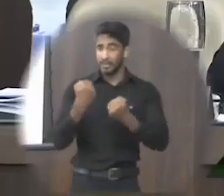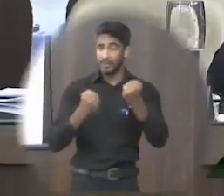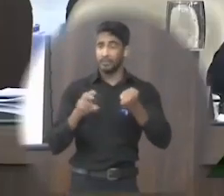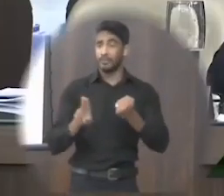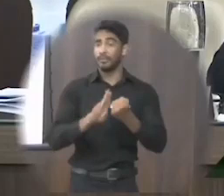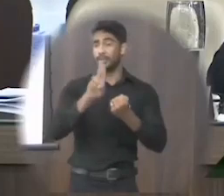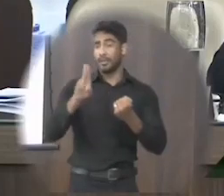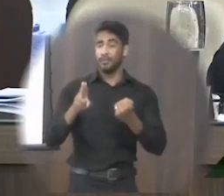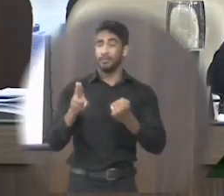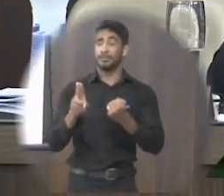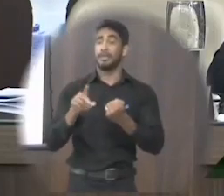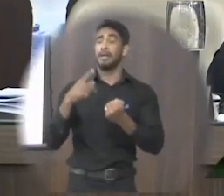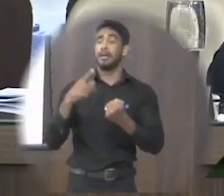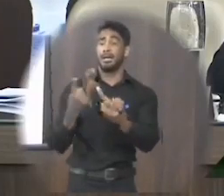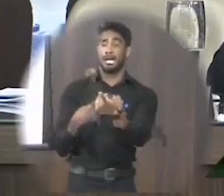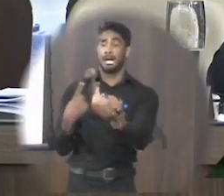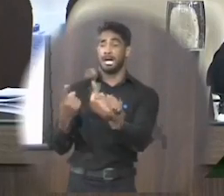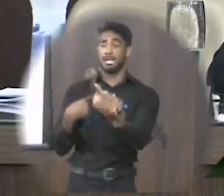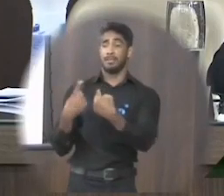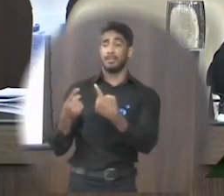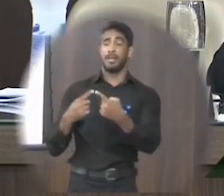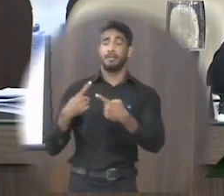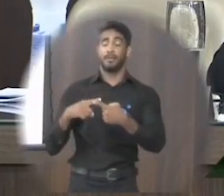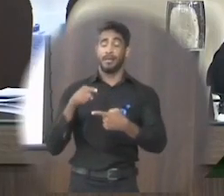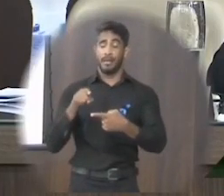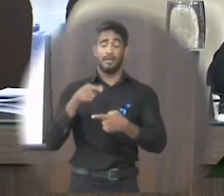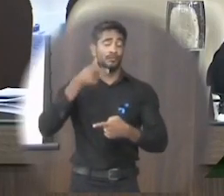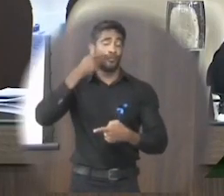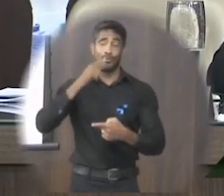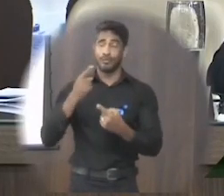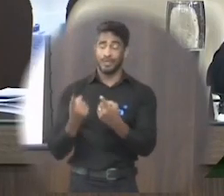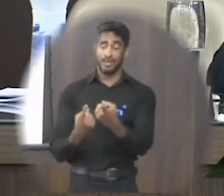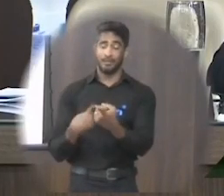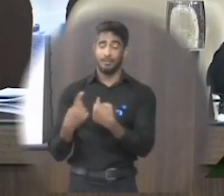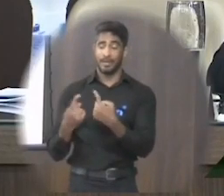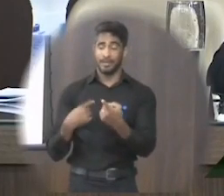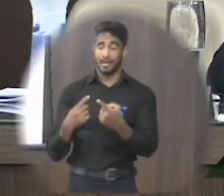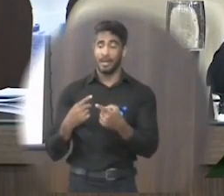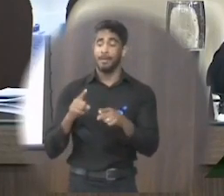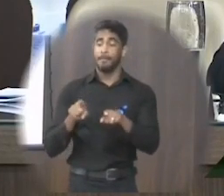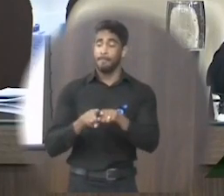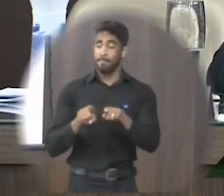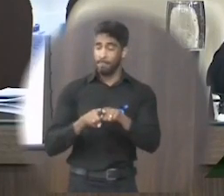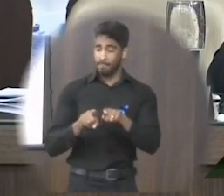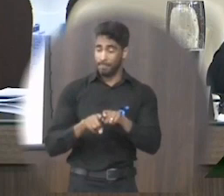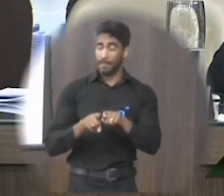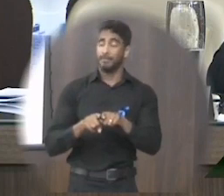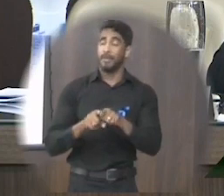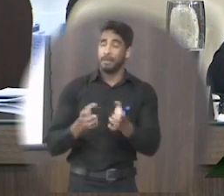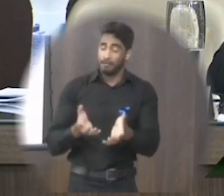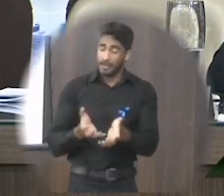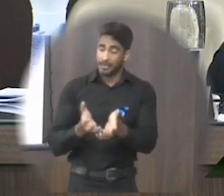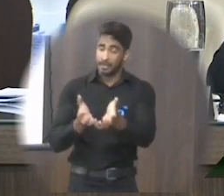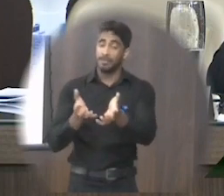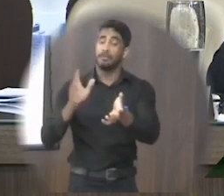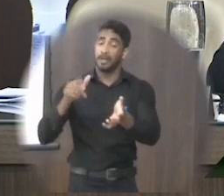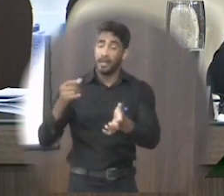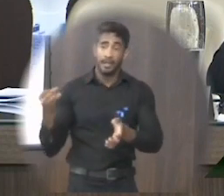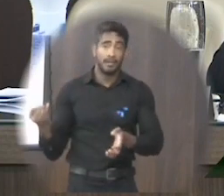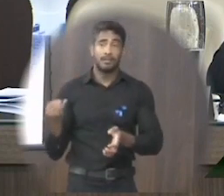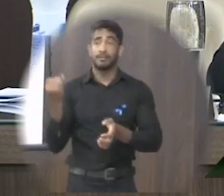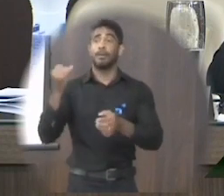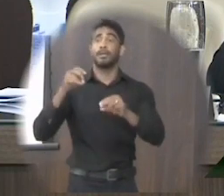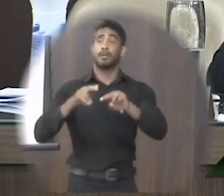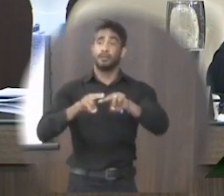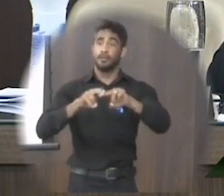estrada para trafegar, pois a mesma está intransitável. A viabilização deste patrulhamento é de suma importância,